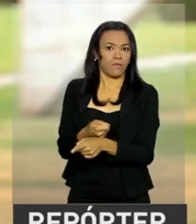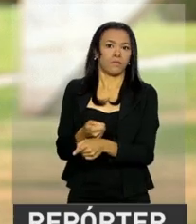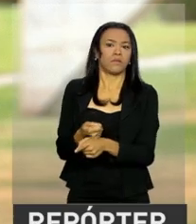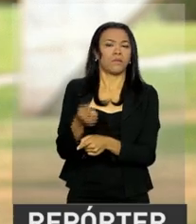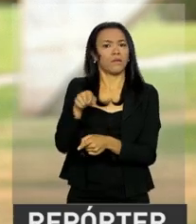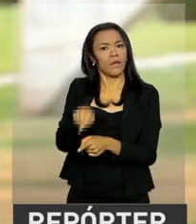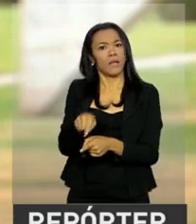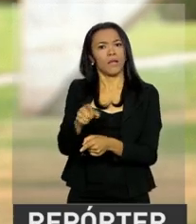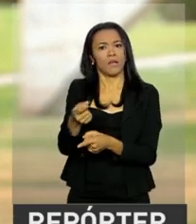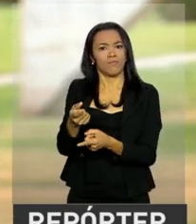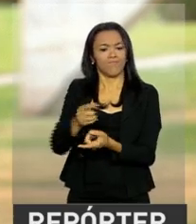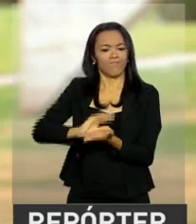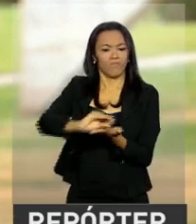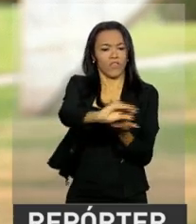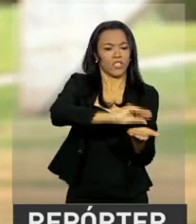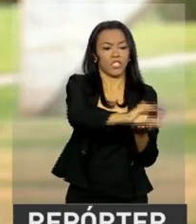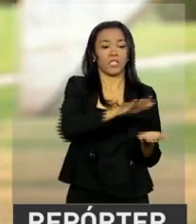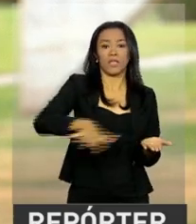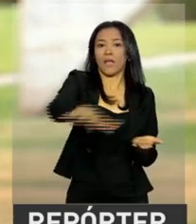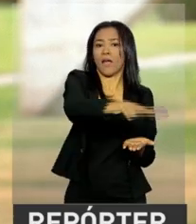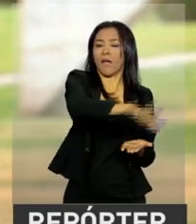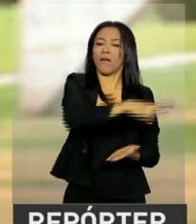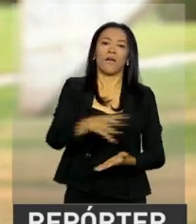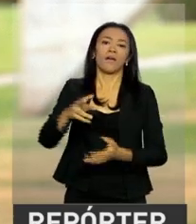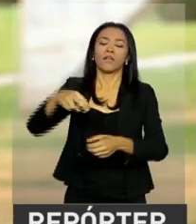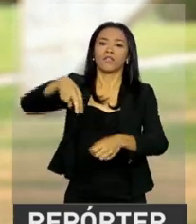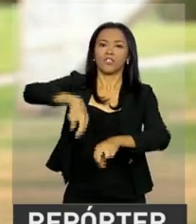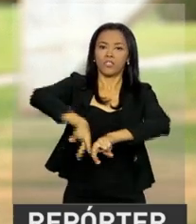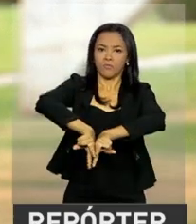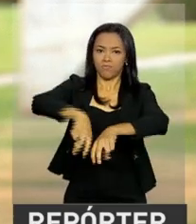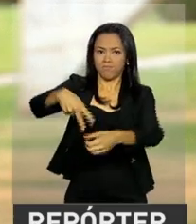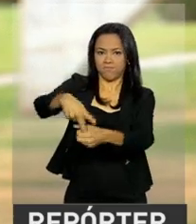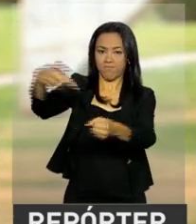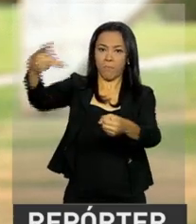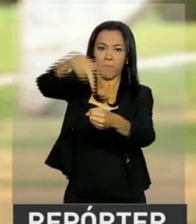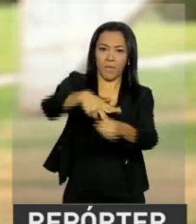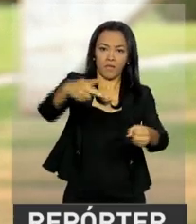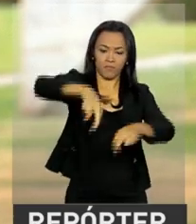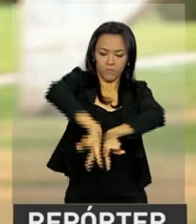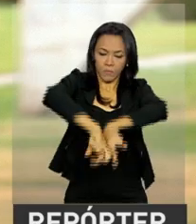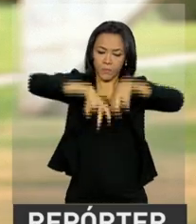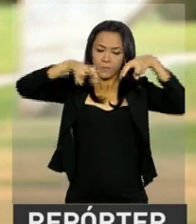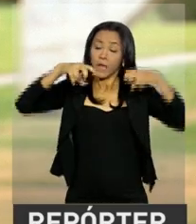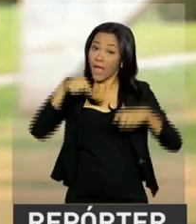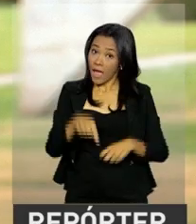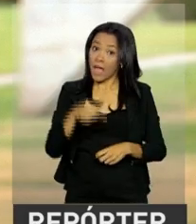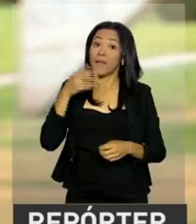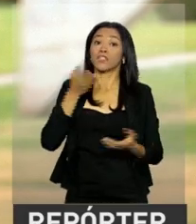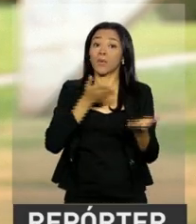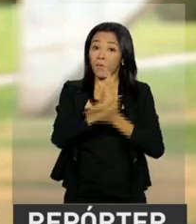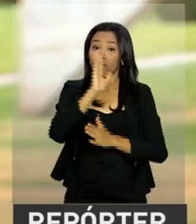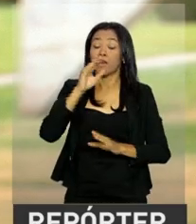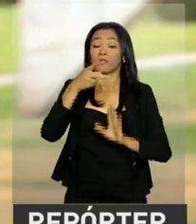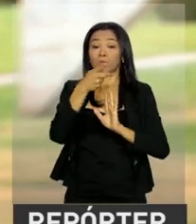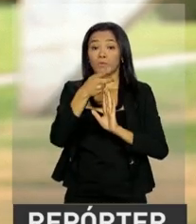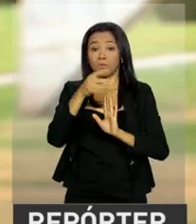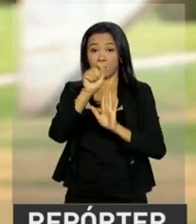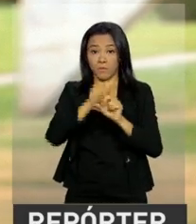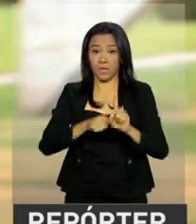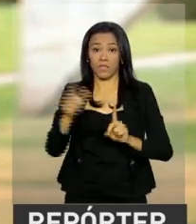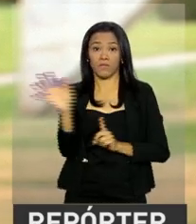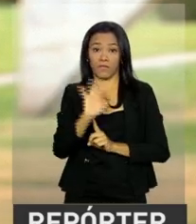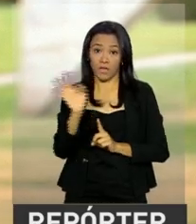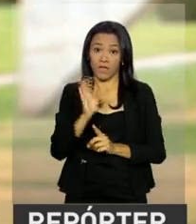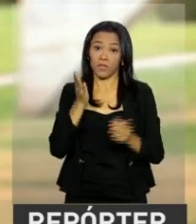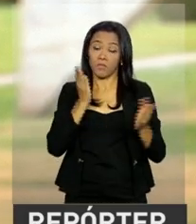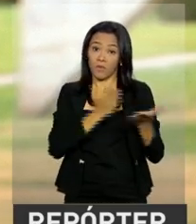nos blocos de exploração do pré-sal. Essa medida ela já havia sido aprovada em fevereiro pelo Senado e agora, como você disse, ela